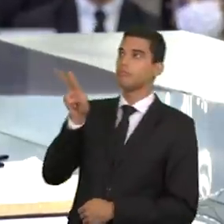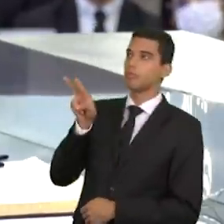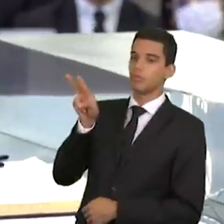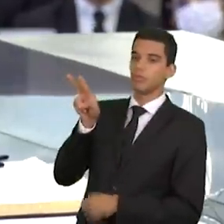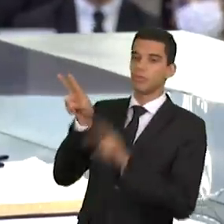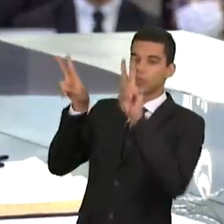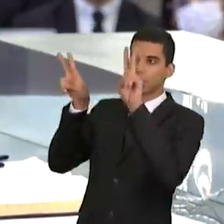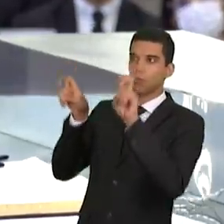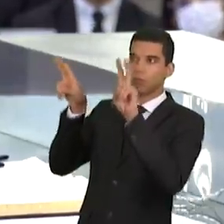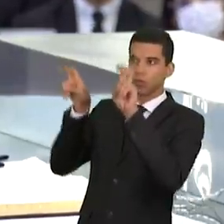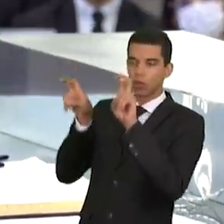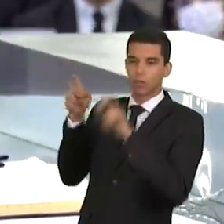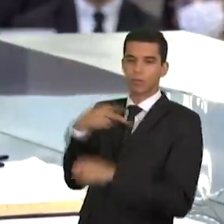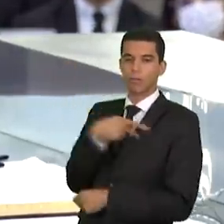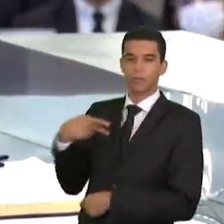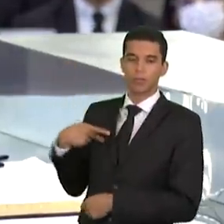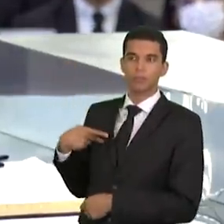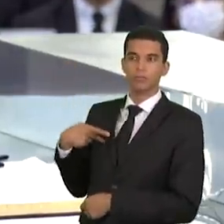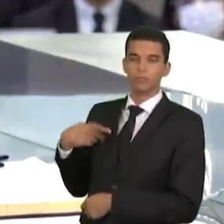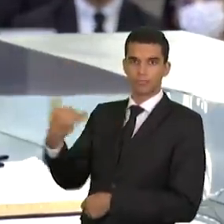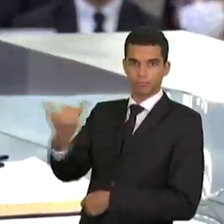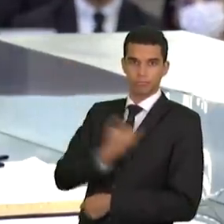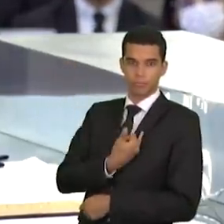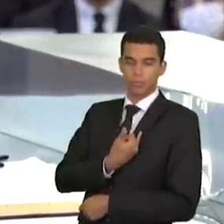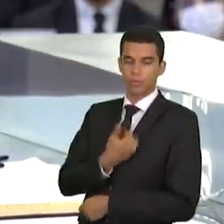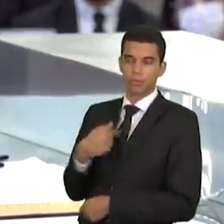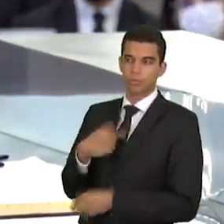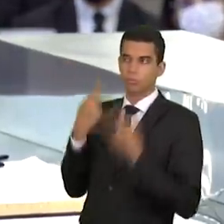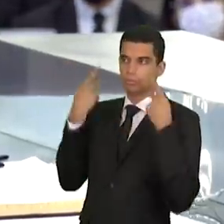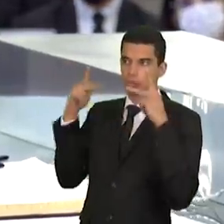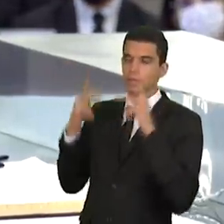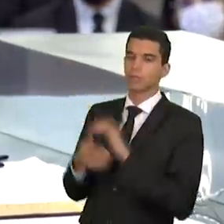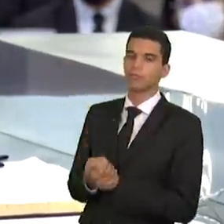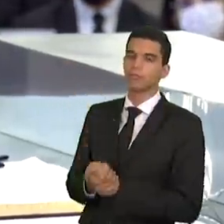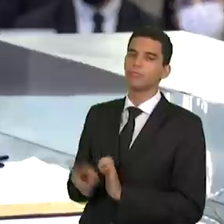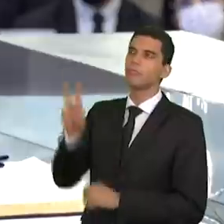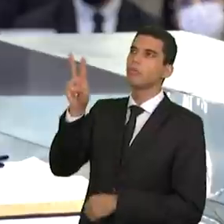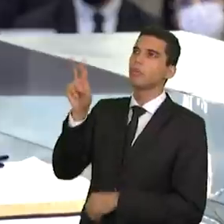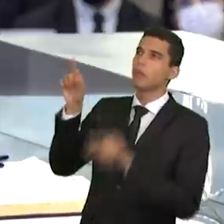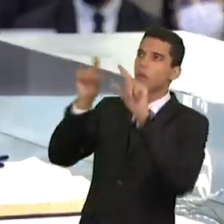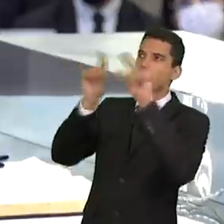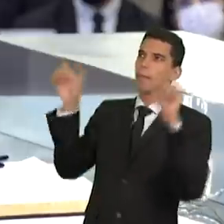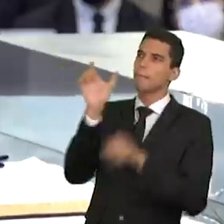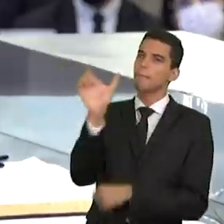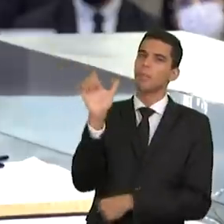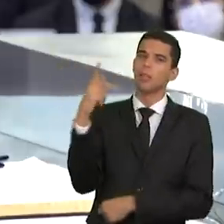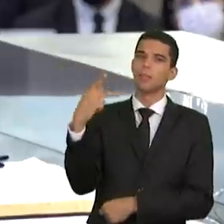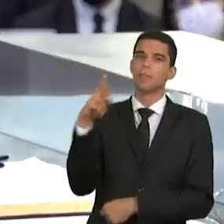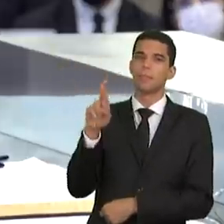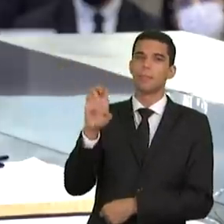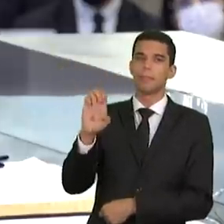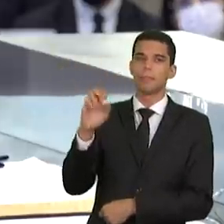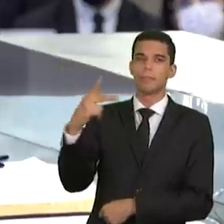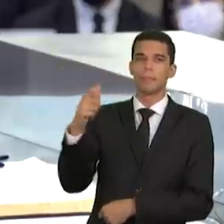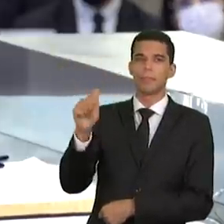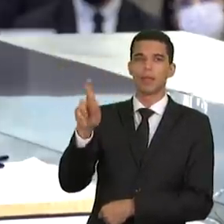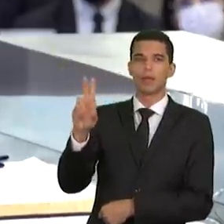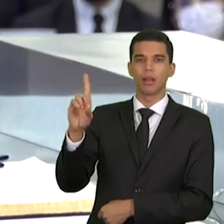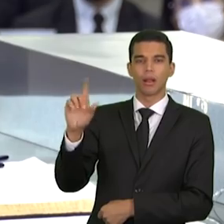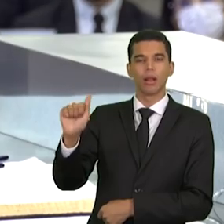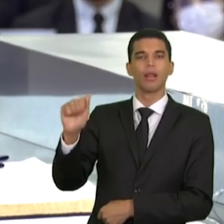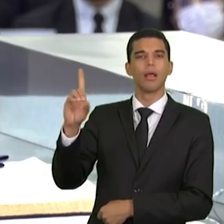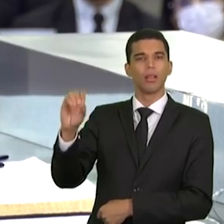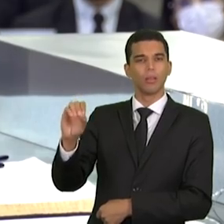me orientou a falar sobre ele, a palavra preparados tocou o meu coração. E